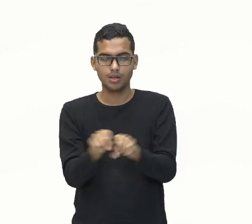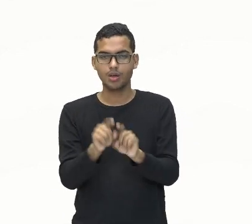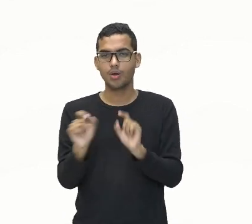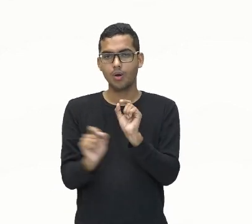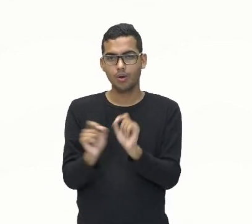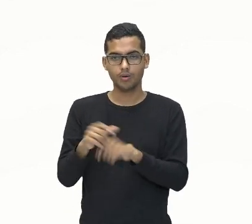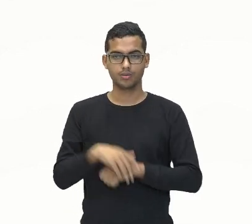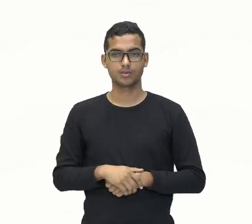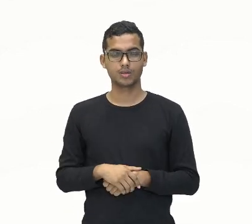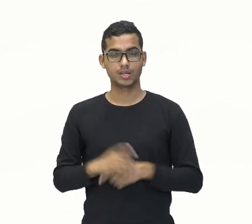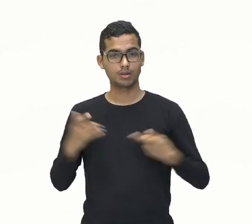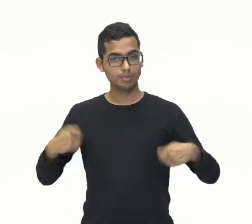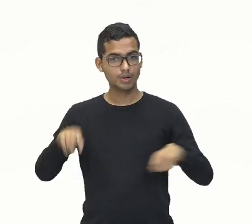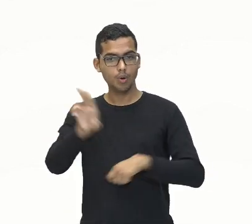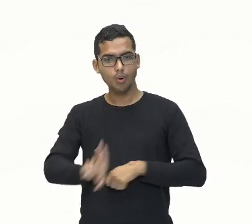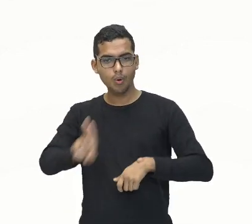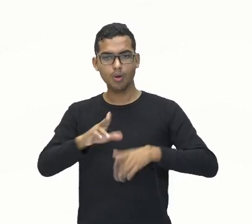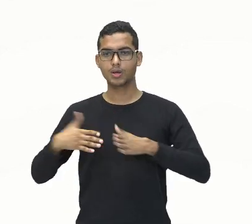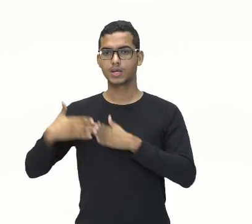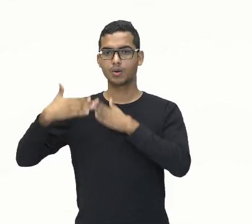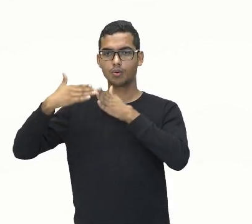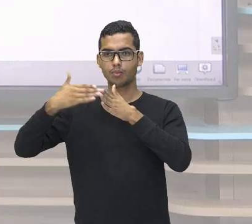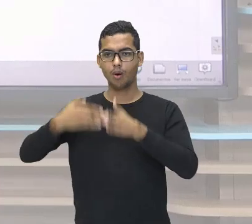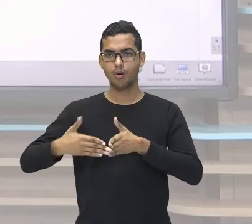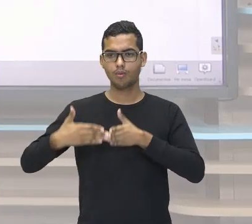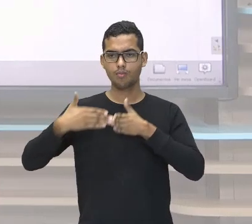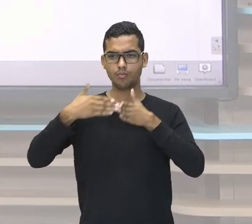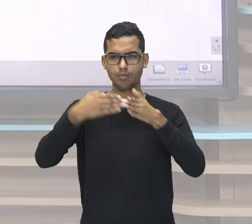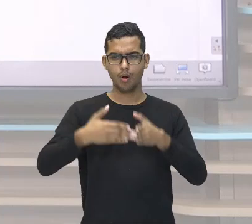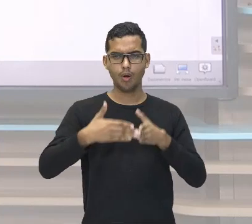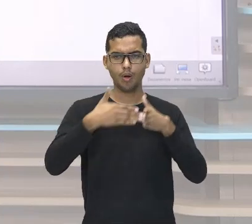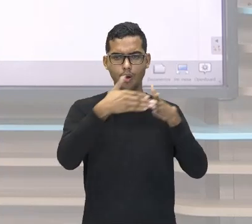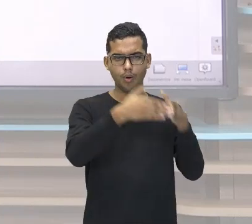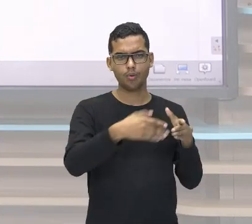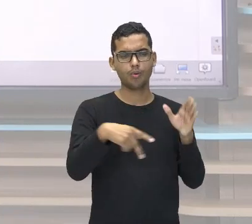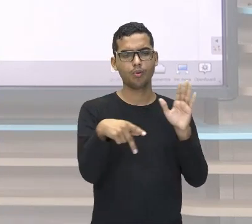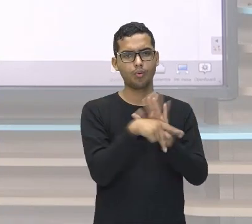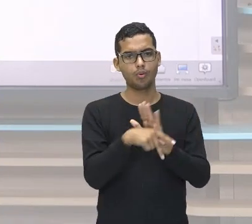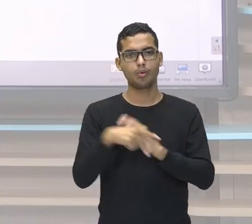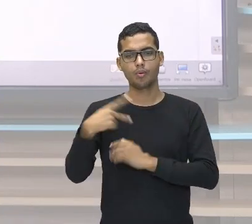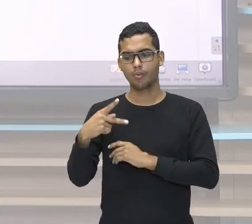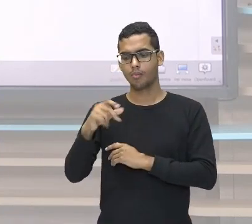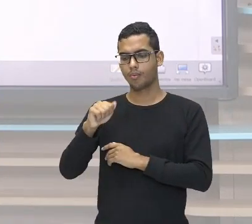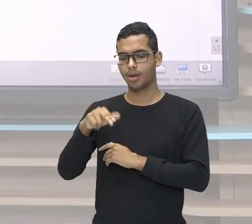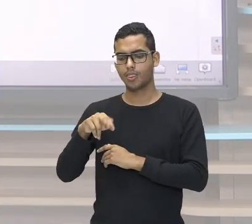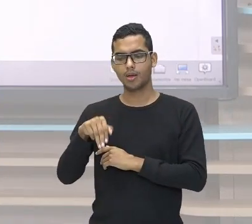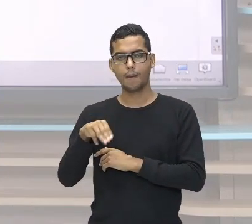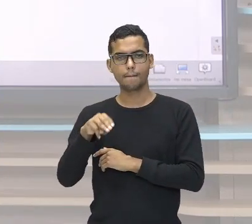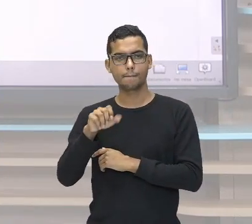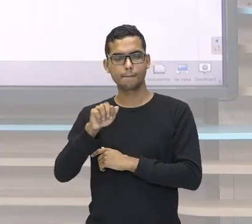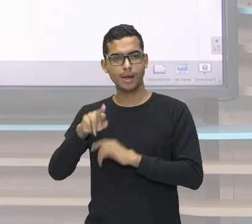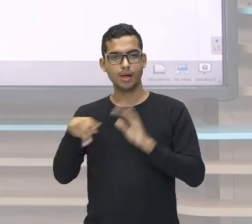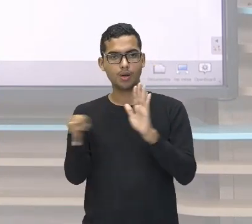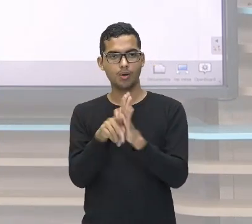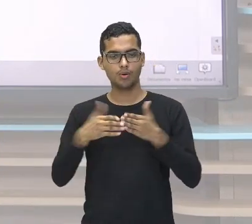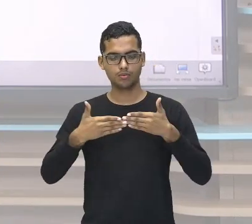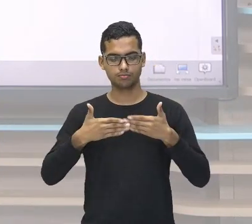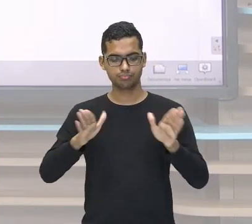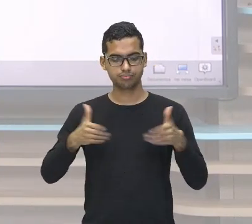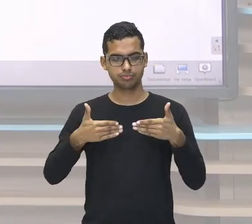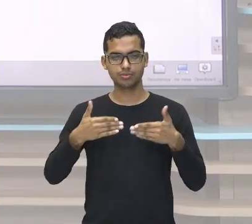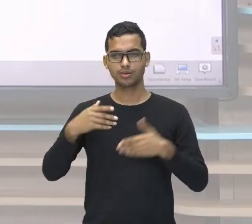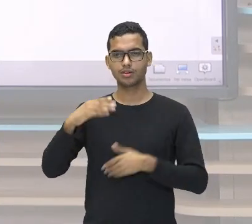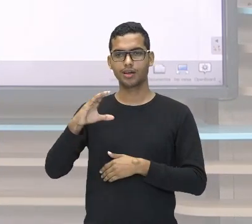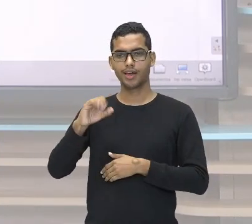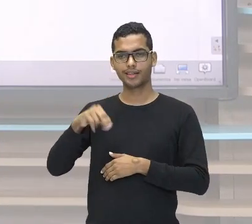nós temos que utilizar ali o canal do Panamá, que interliga o Oceano Pacífico com